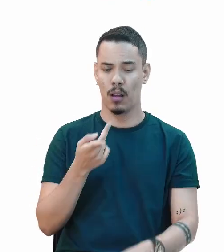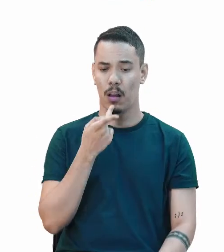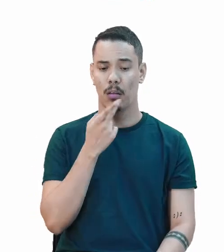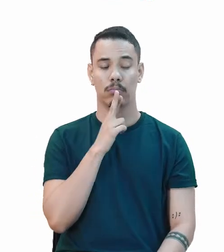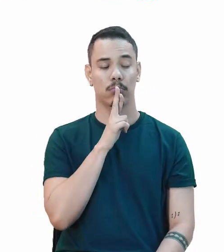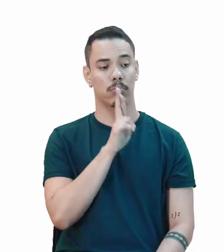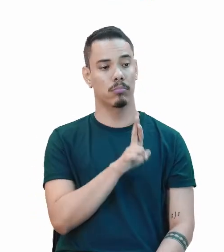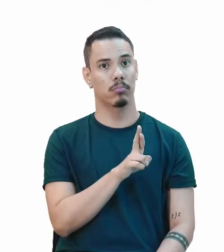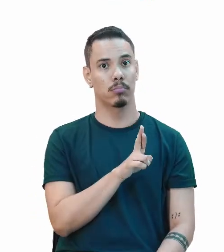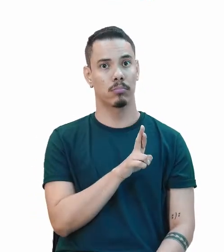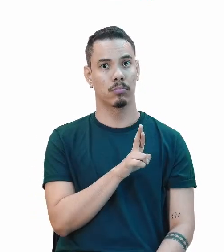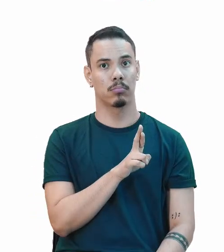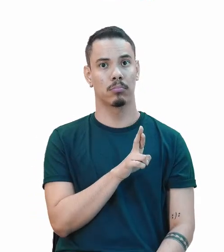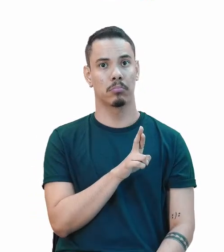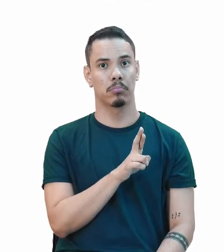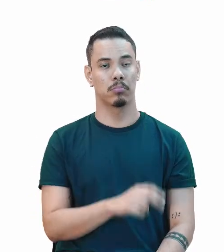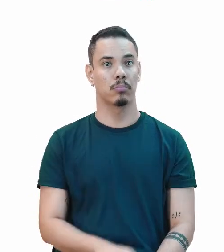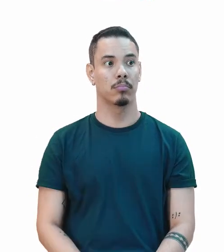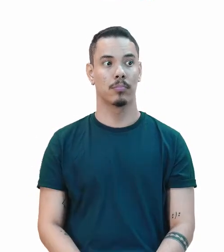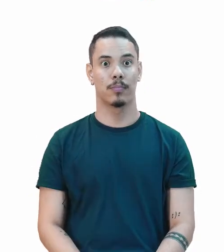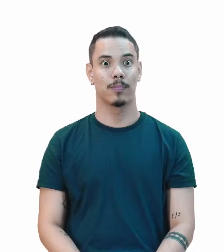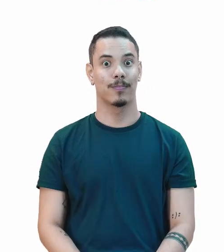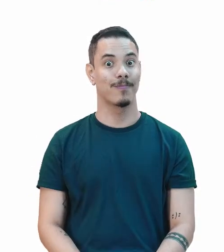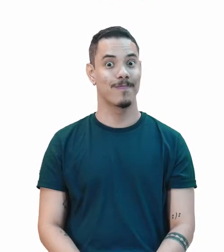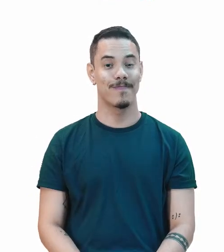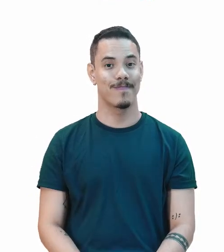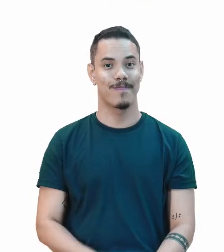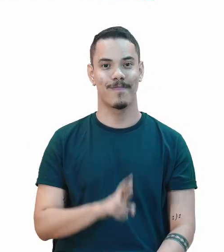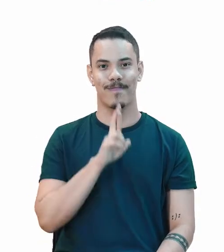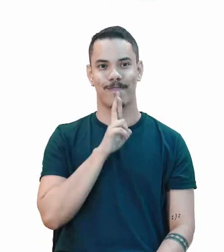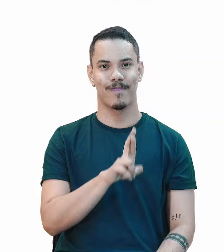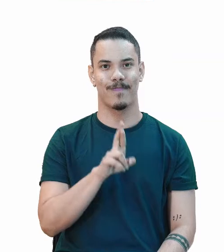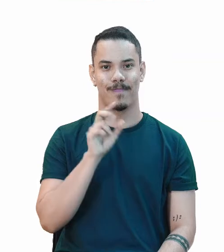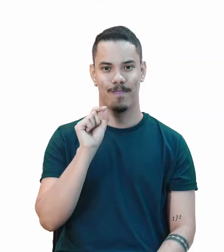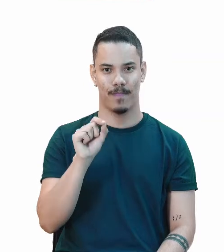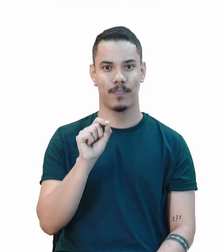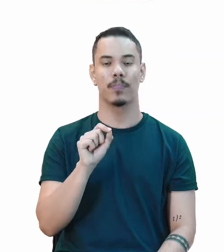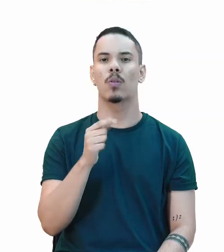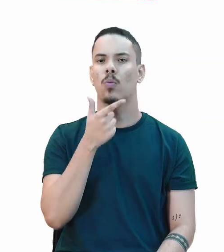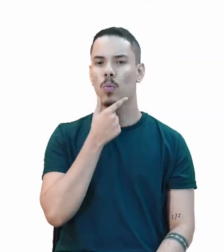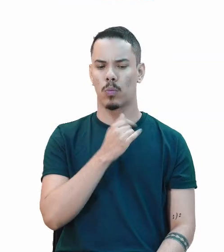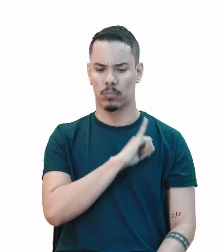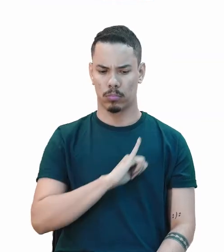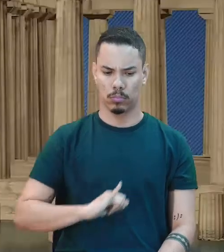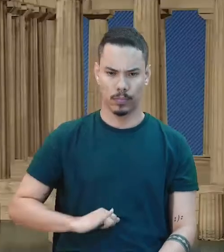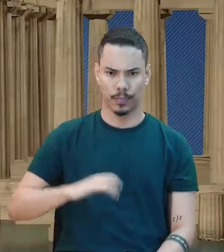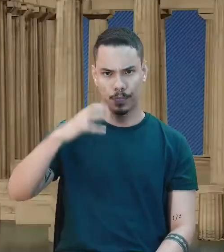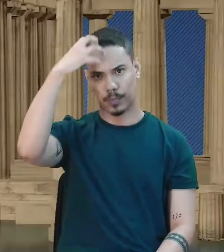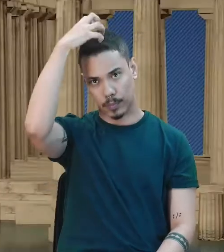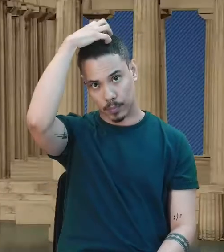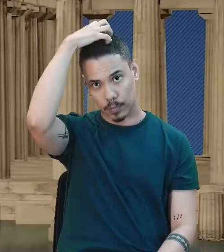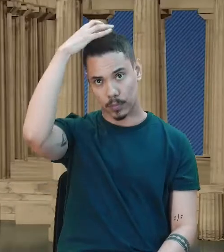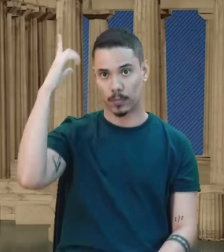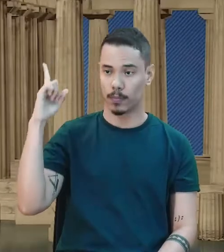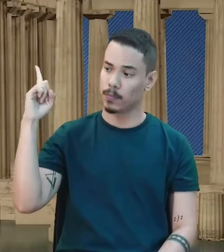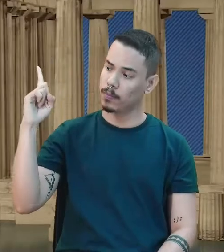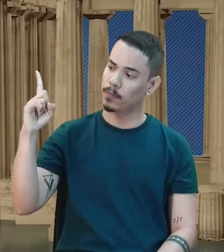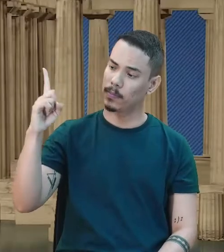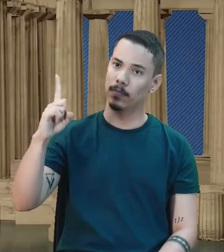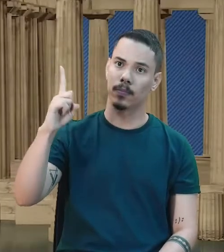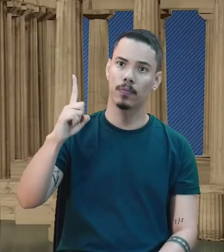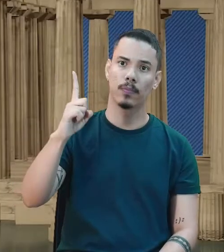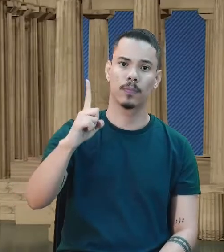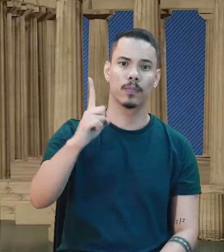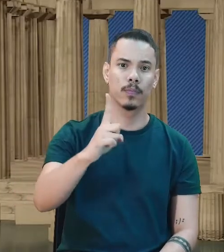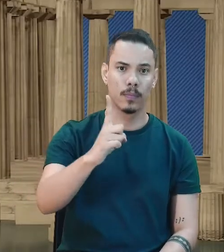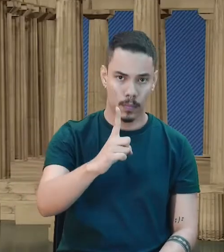respondeu prontamente. Olha só, Alexandre foi lá, o Alexandre Magno, o